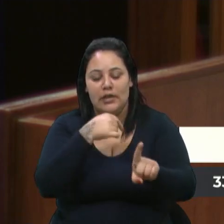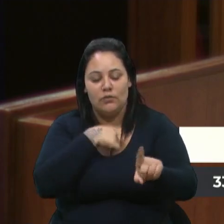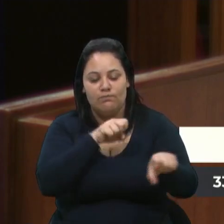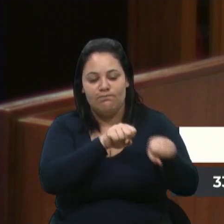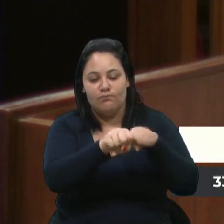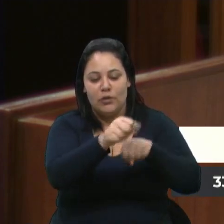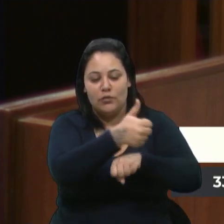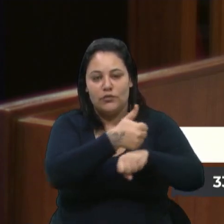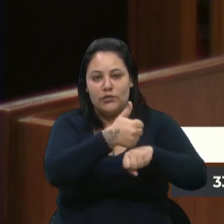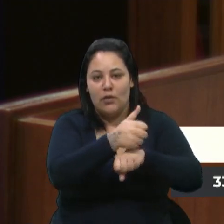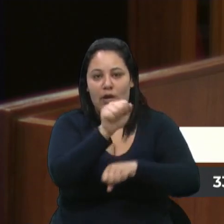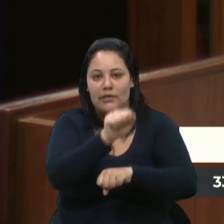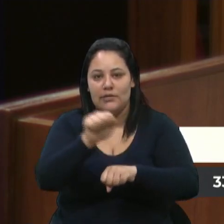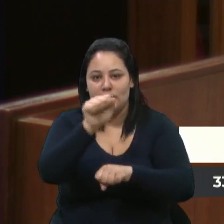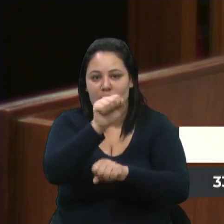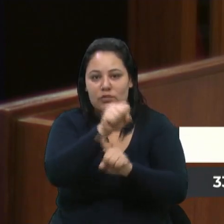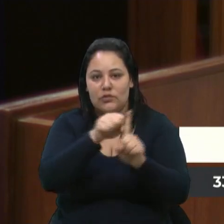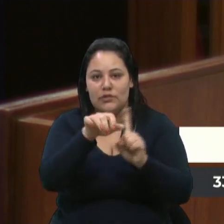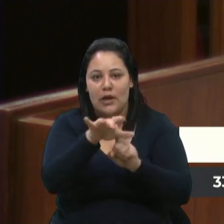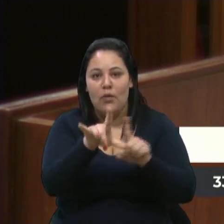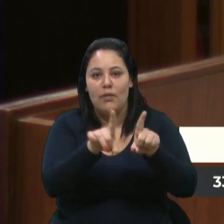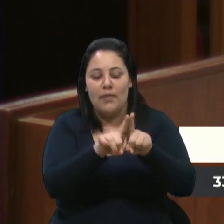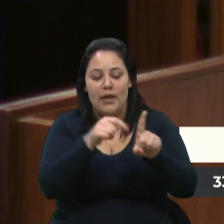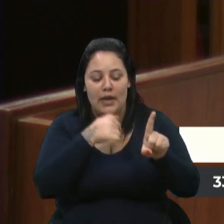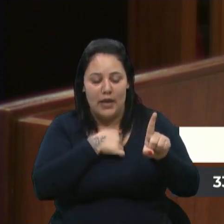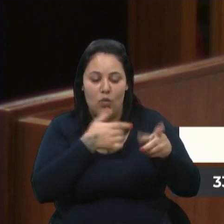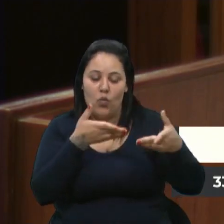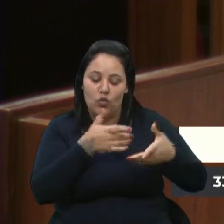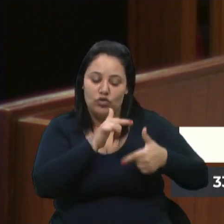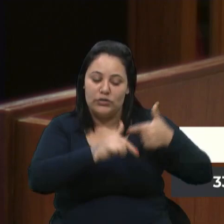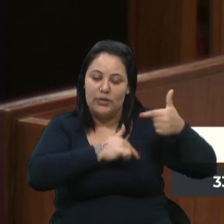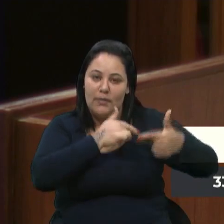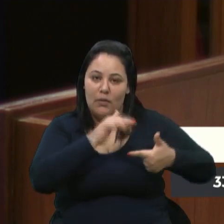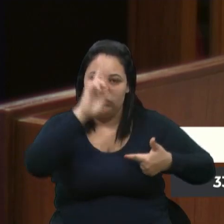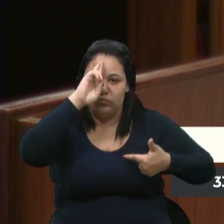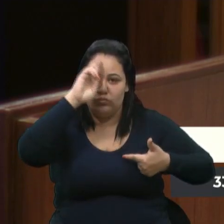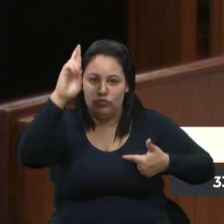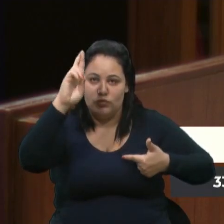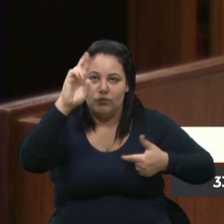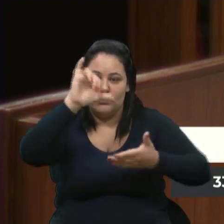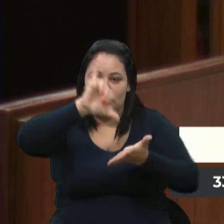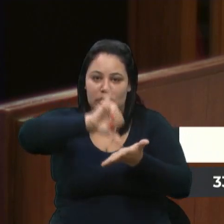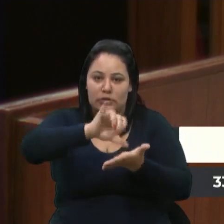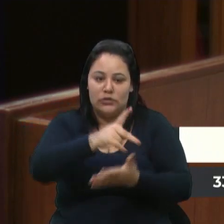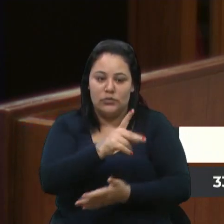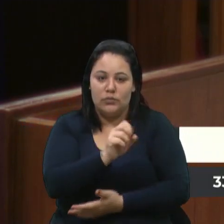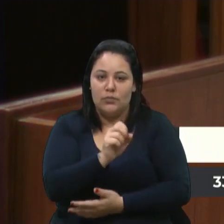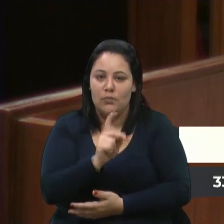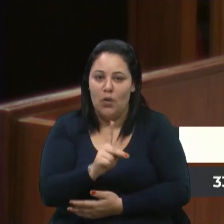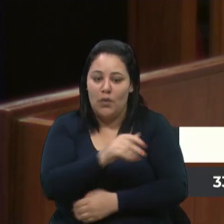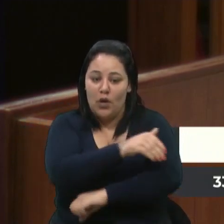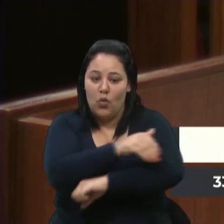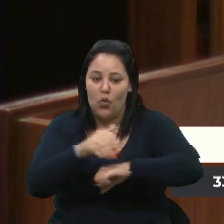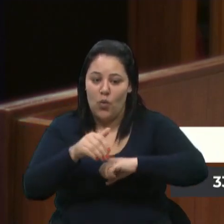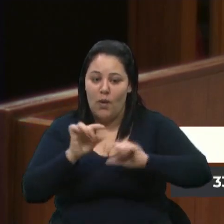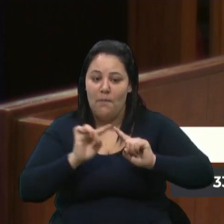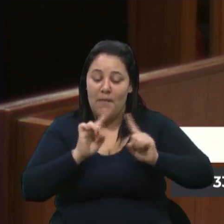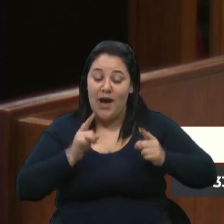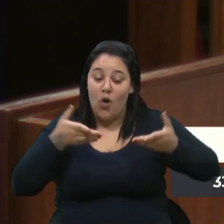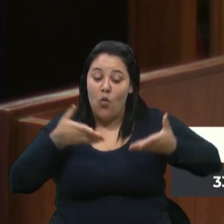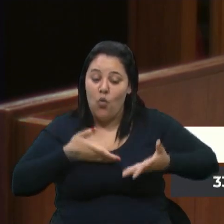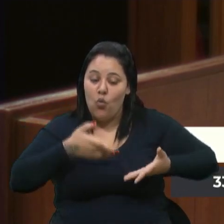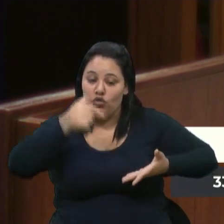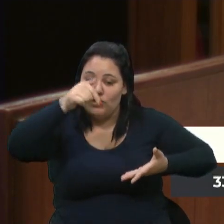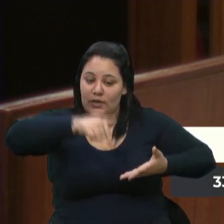formação, atualmente trabalho como gerente do Centro Pop Rua, mas hoje eu estou aqui